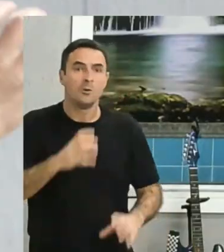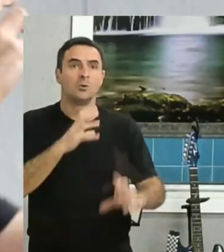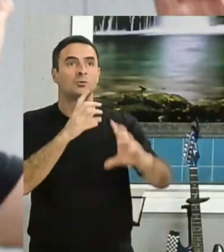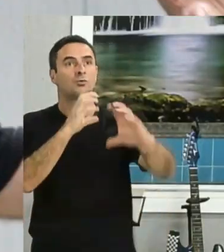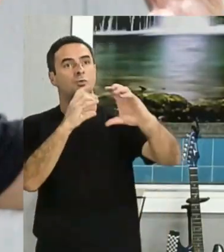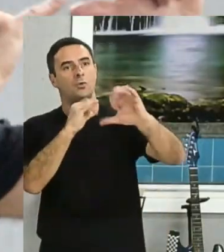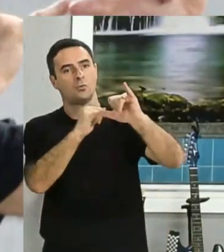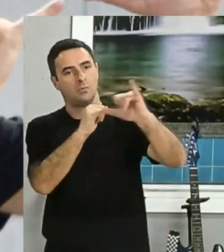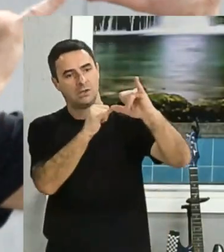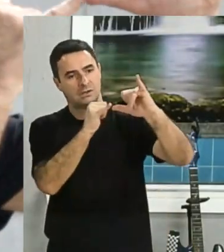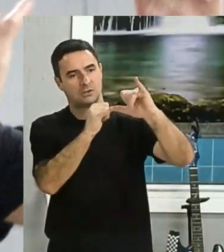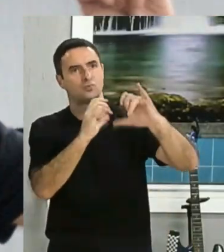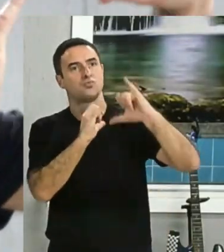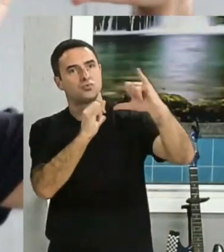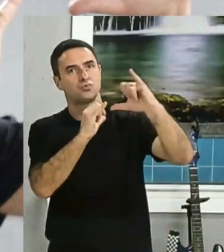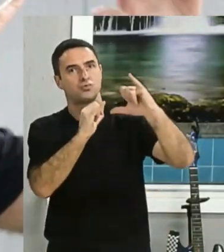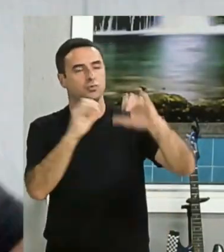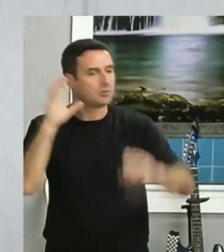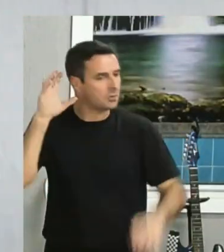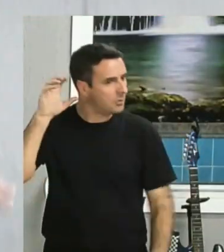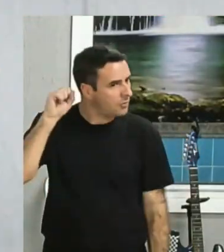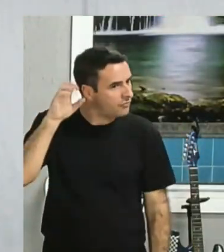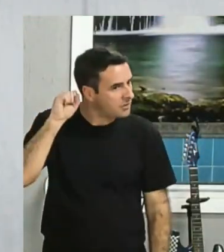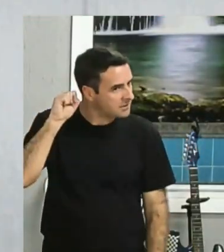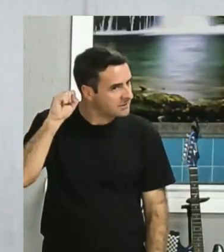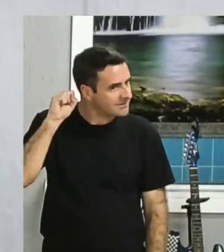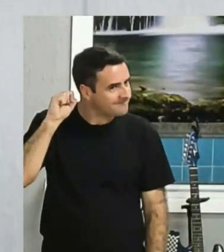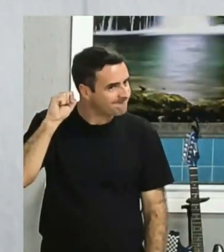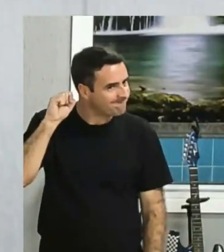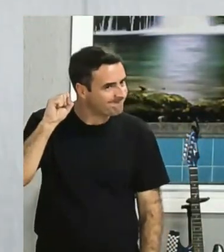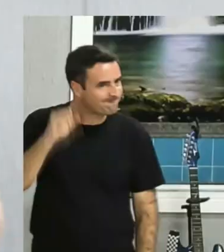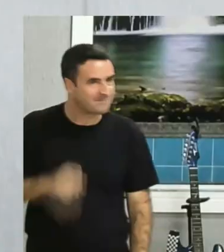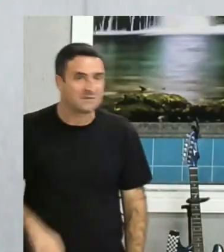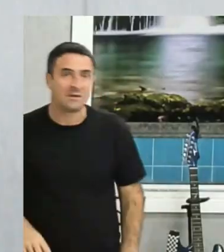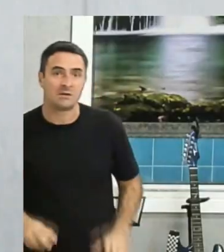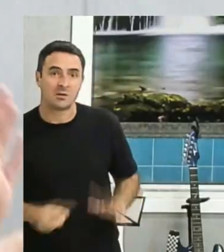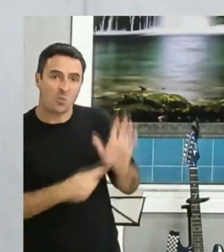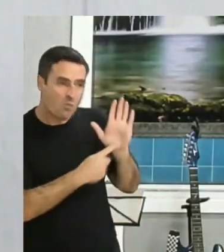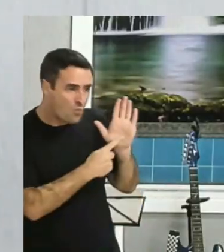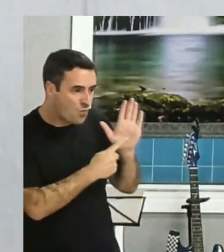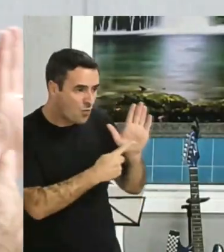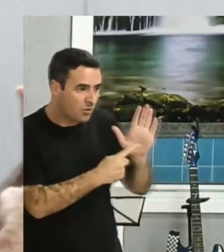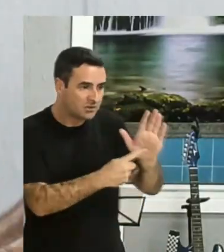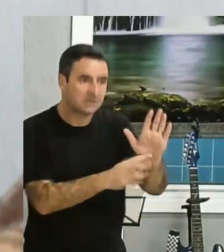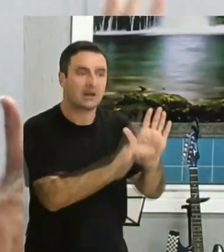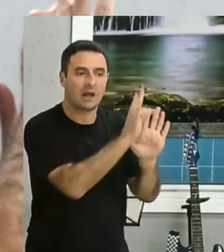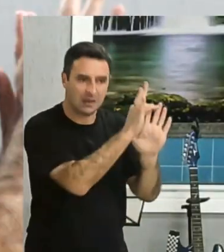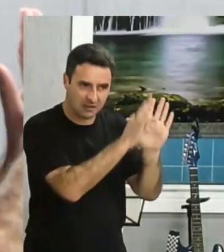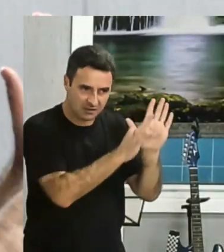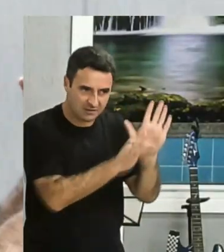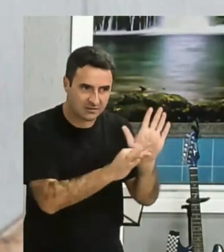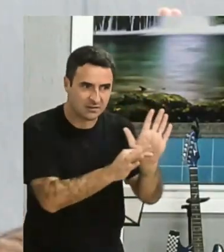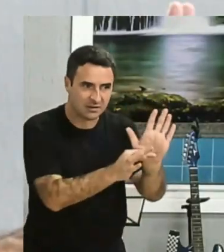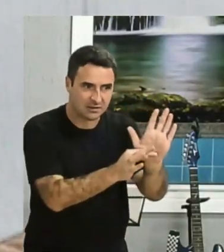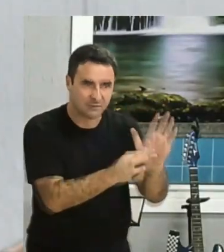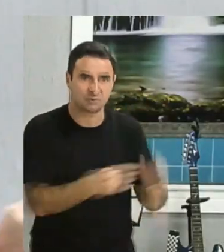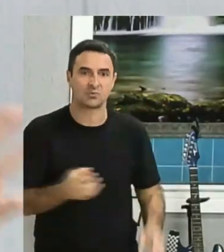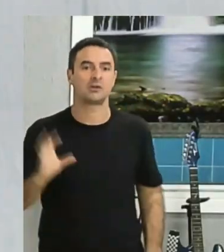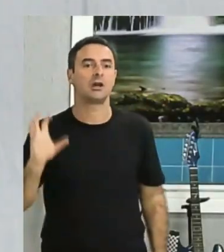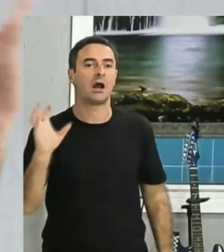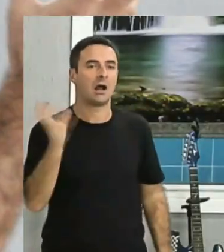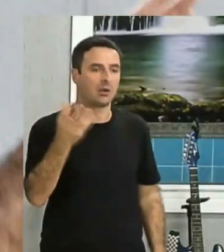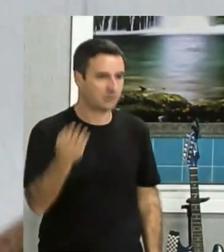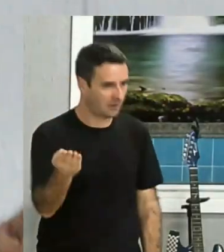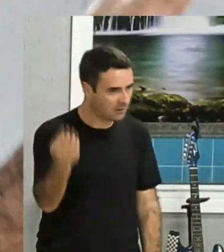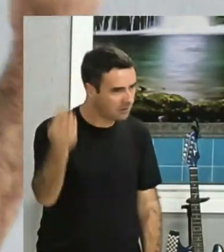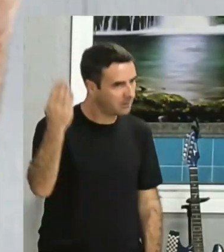trombetas foram ouvidas. Então essa é uma referência ao que aconteceu lá no